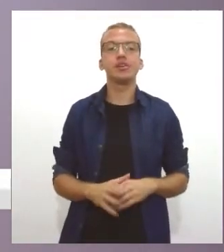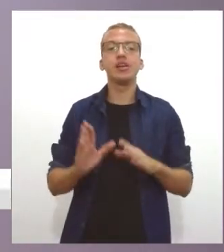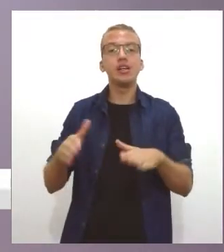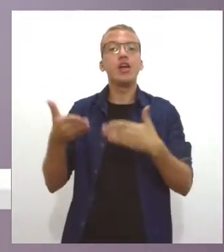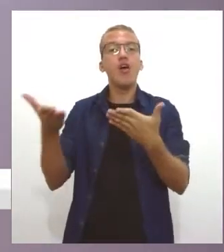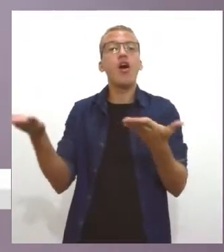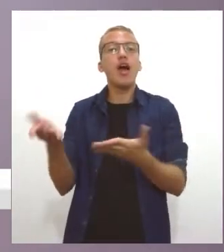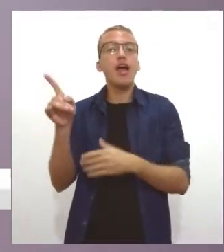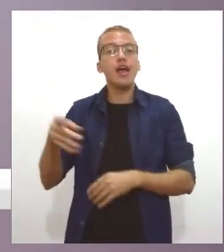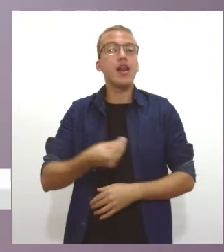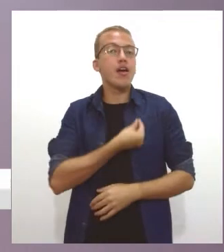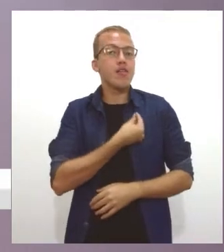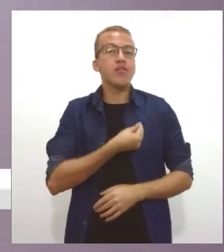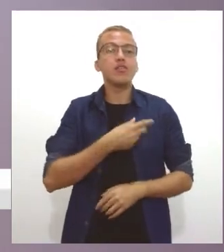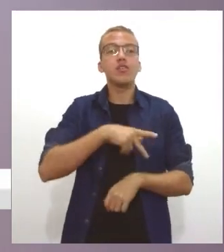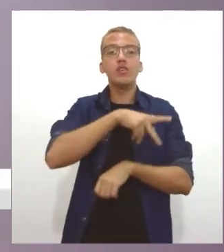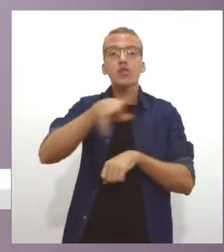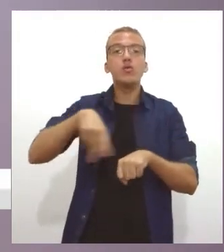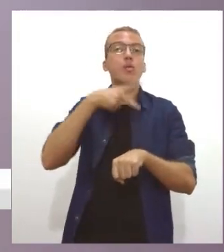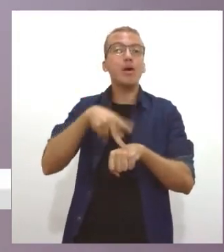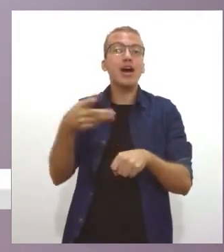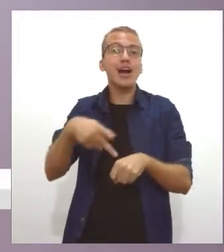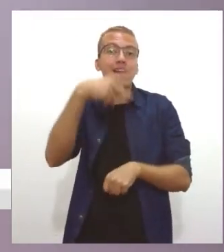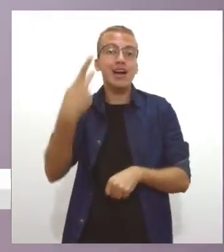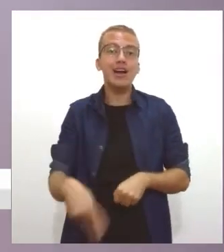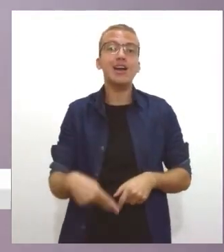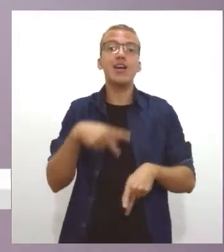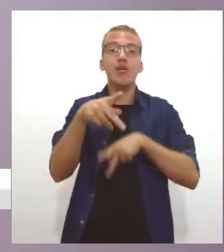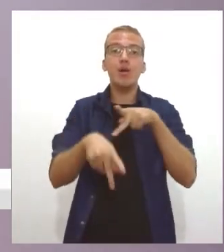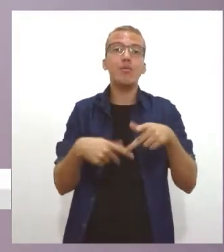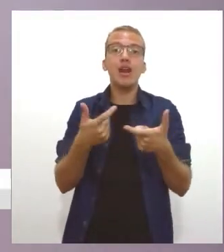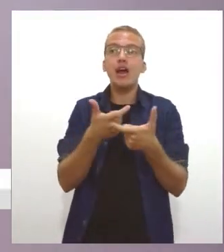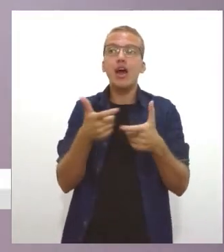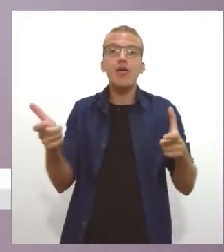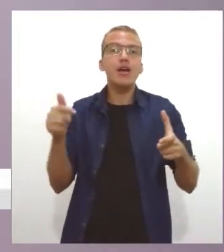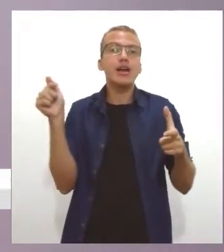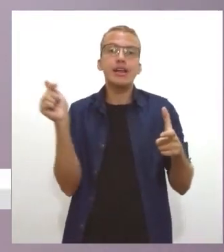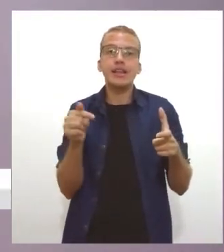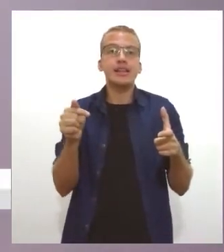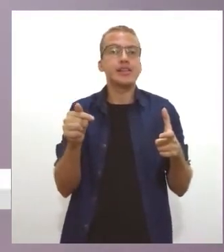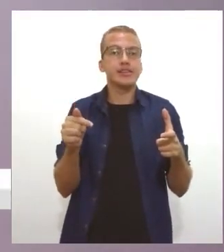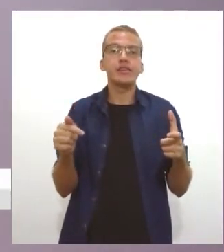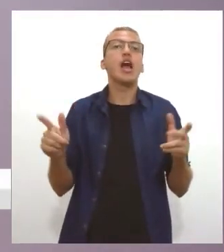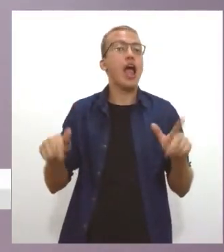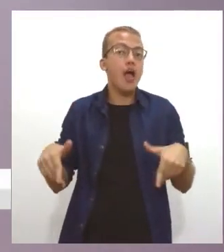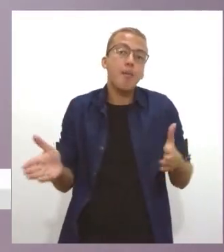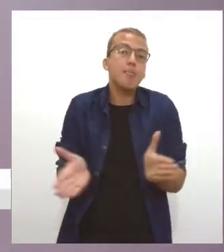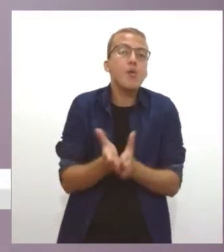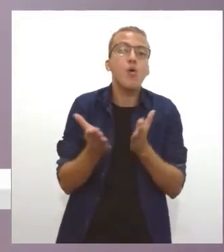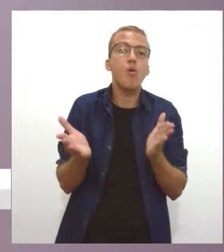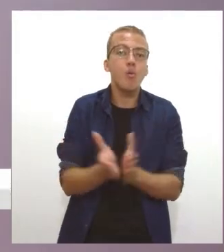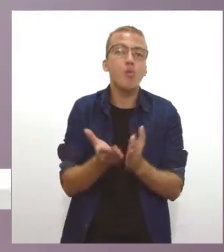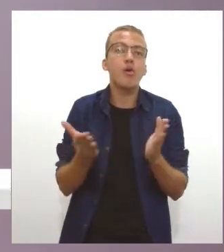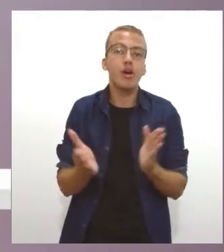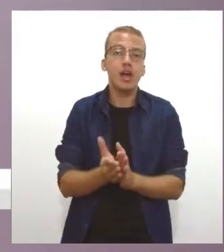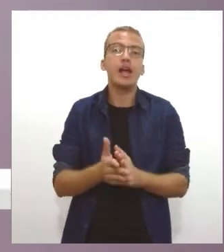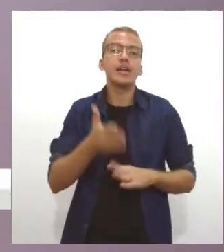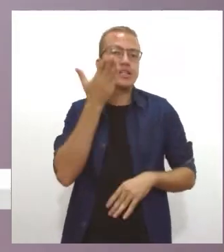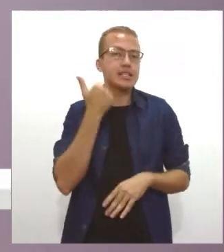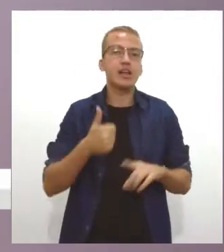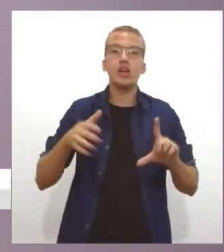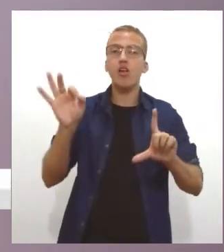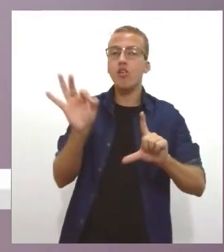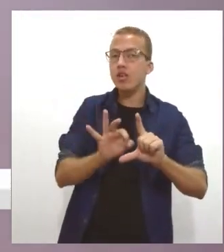onde a maioria da população, ela não tem condições financeiras. A gente sabe que esse percentual, essa